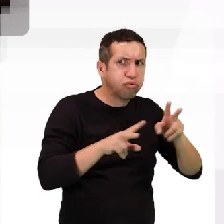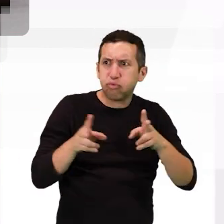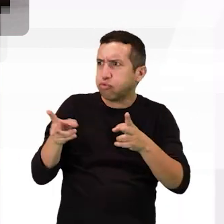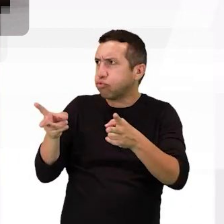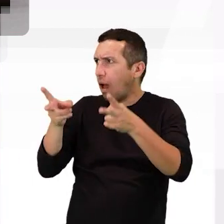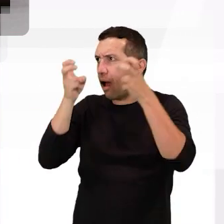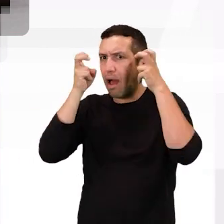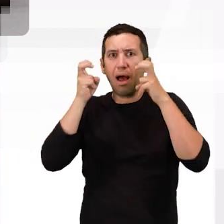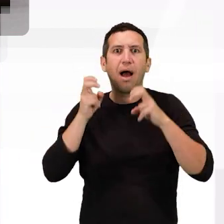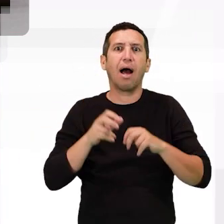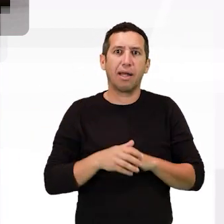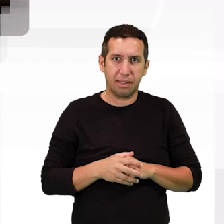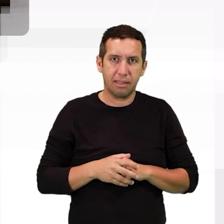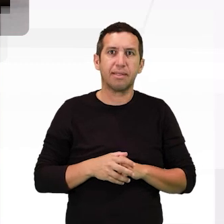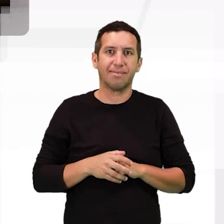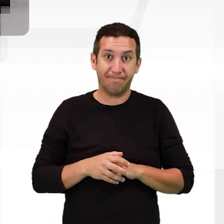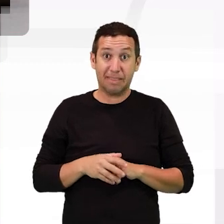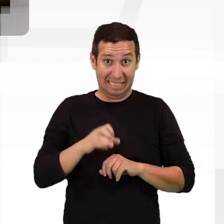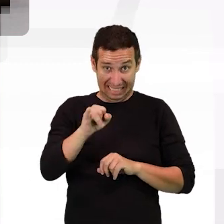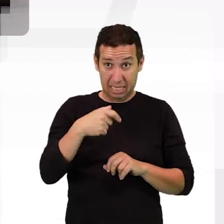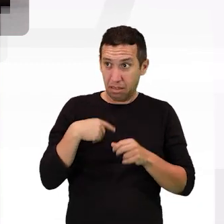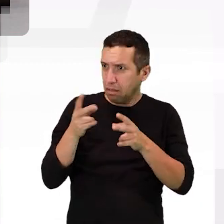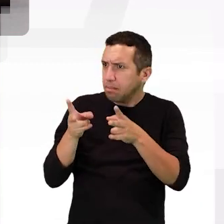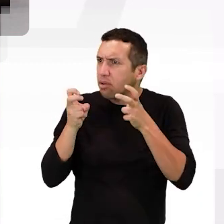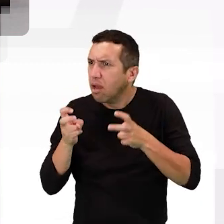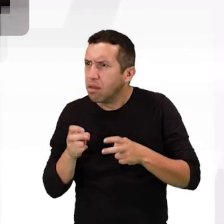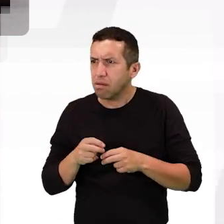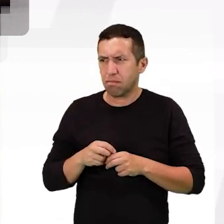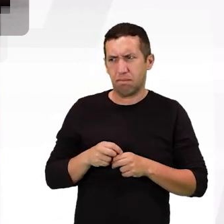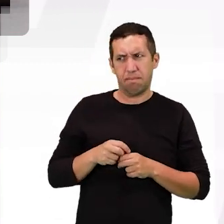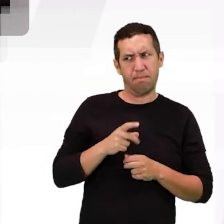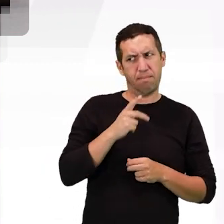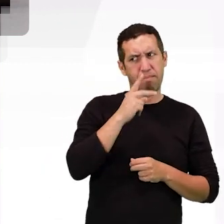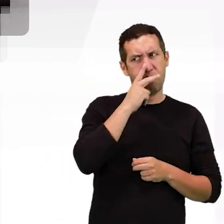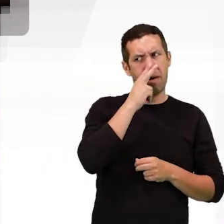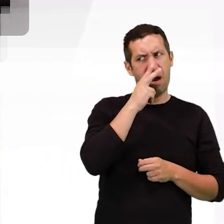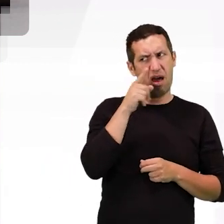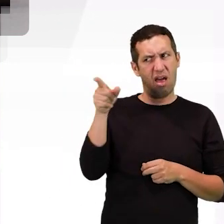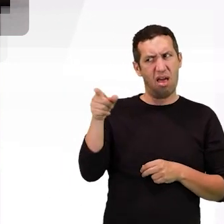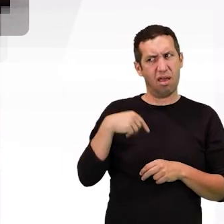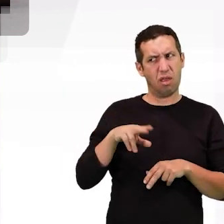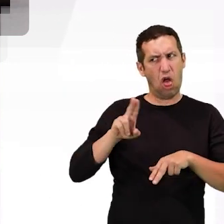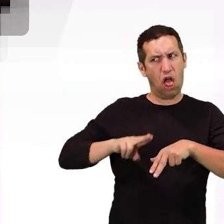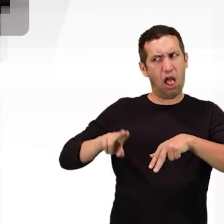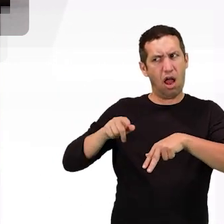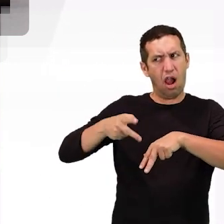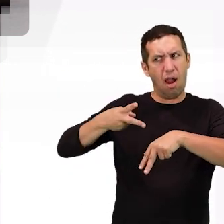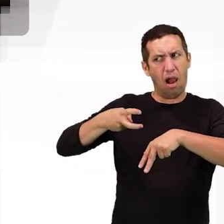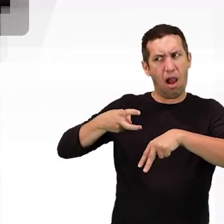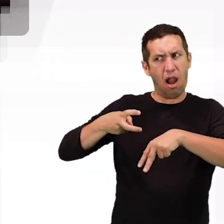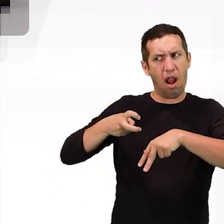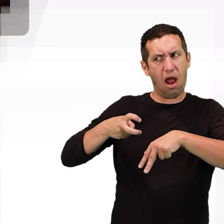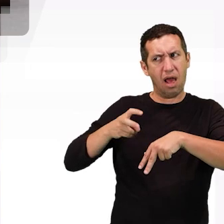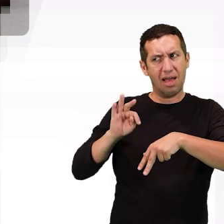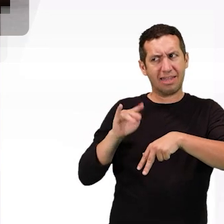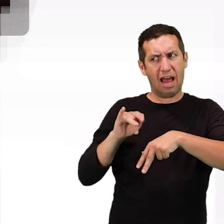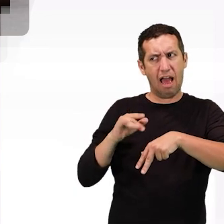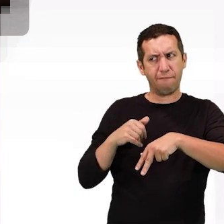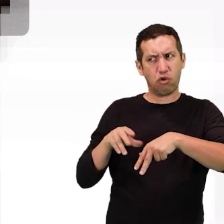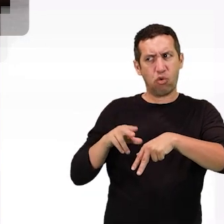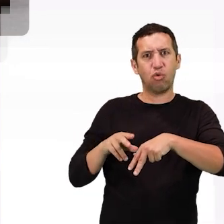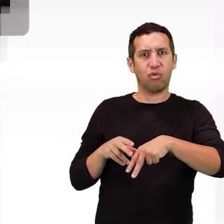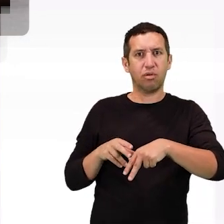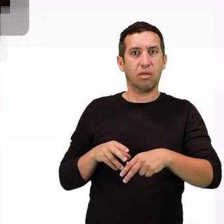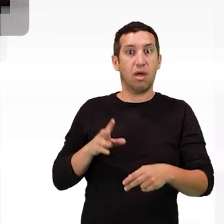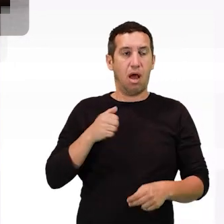visão acurada, essa visão atenciosa, para que, em situações em que se perceba que pode haver